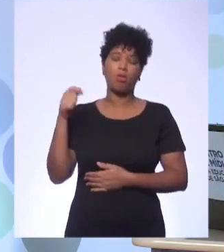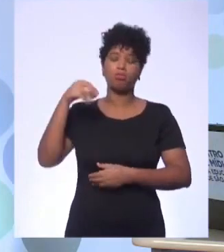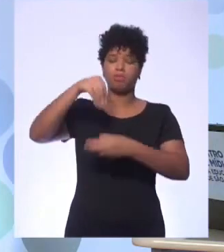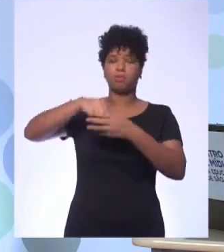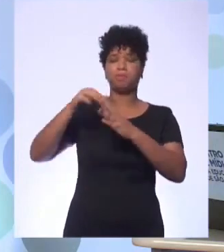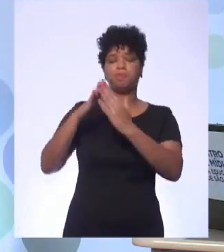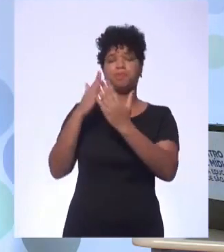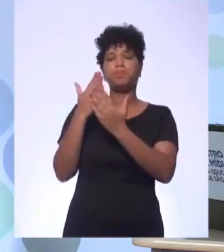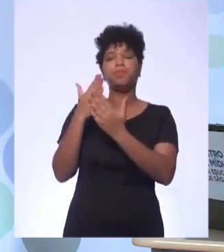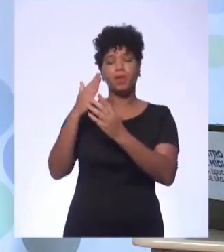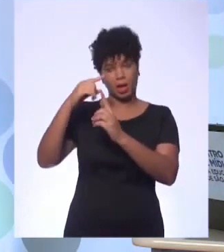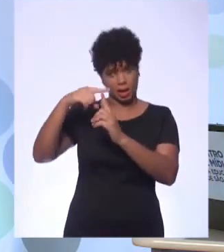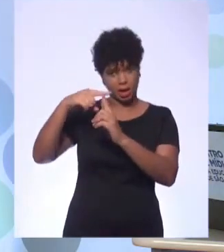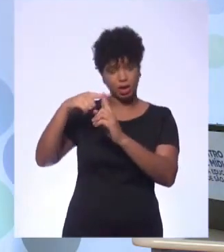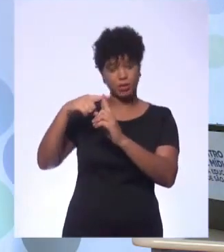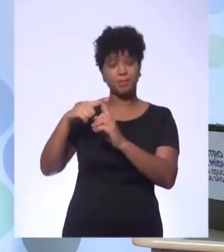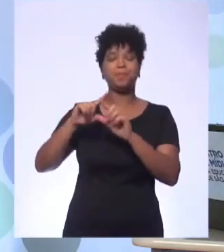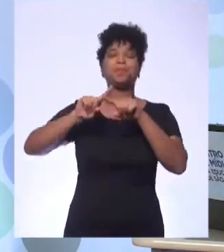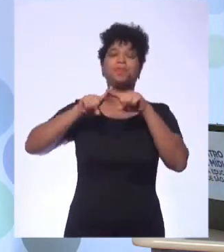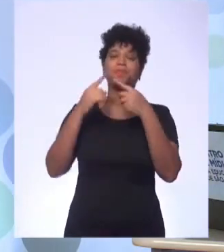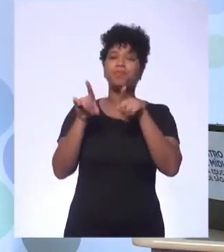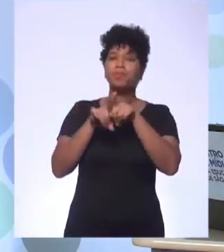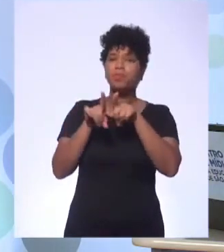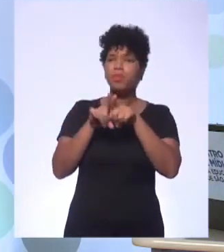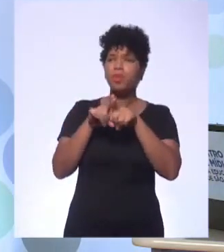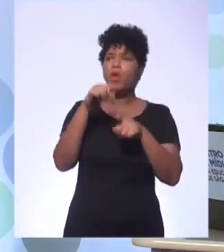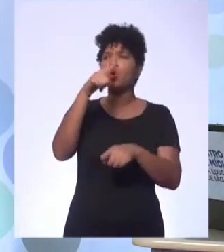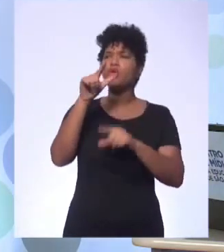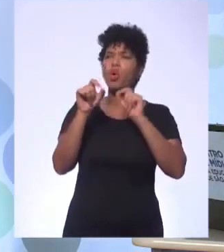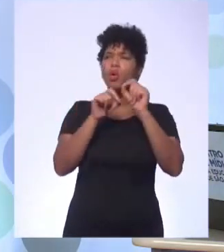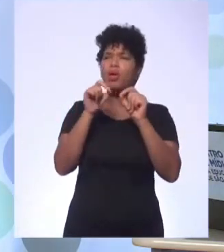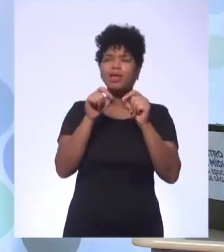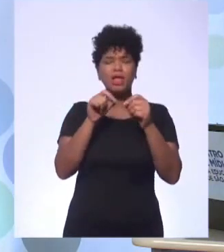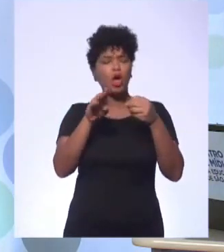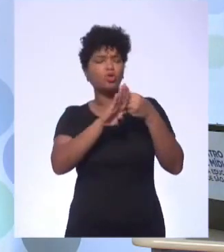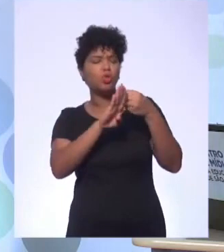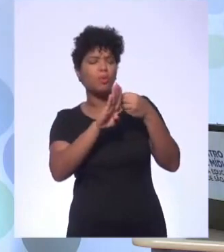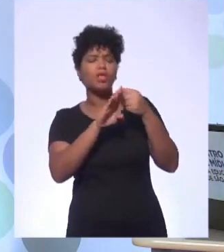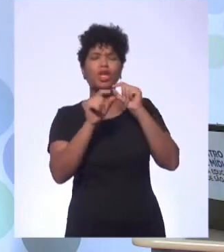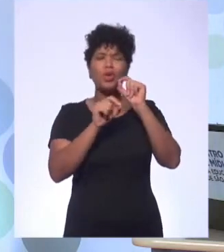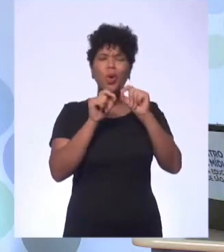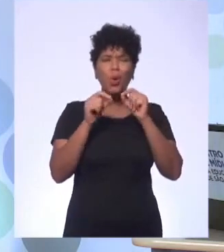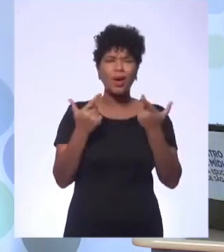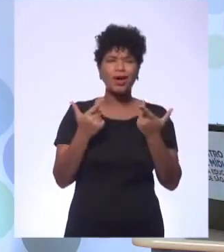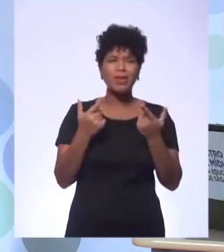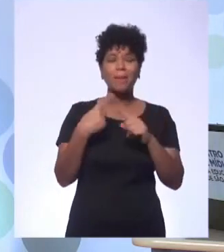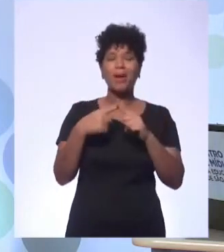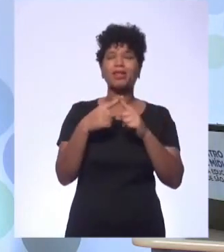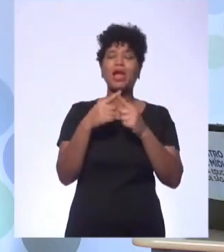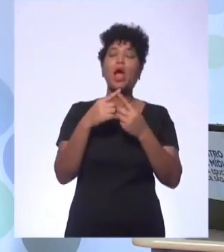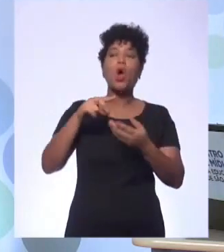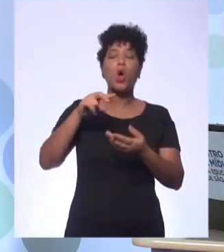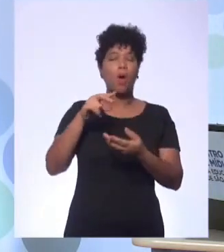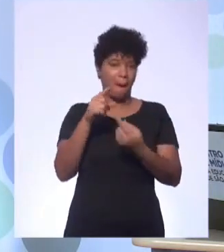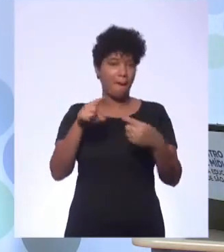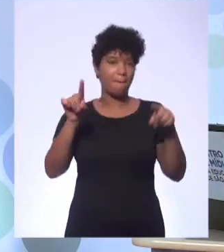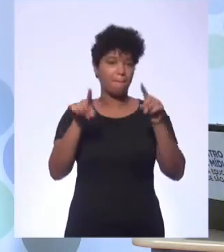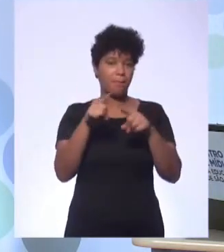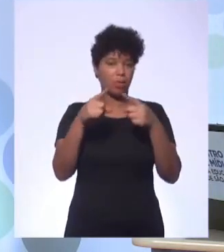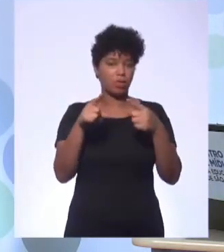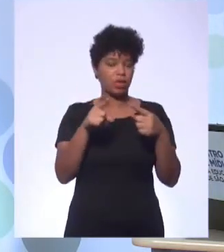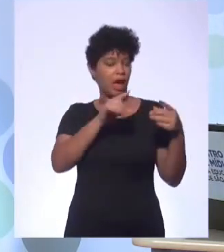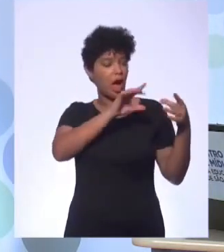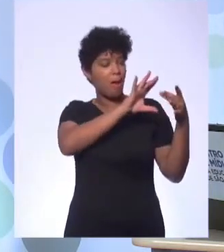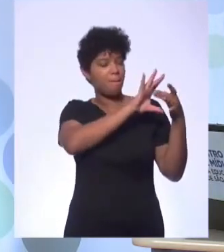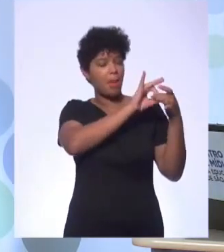entra aí uma coisa que chamou a atenção foi justamente essa questão do subjetivo, Geralmente, a música, dependendo do contexto em que